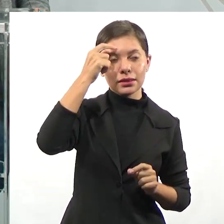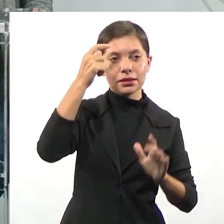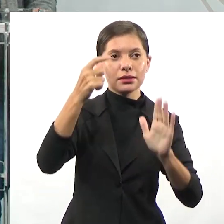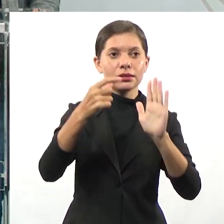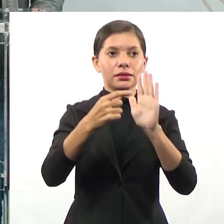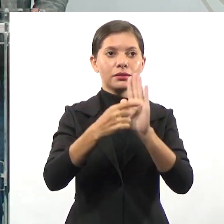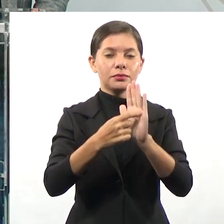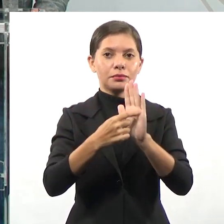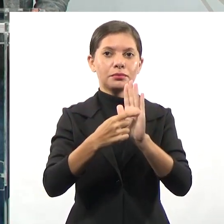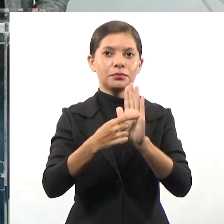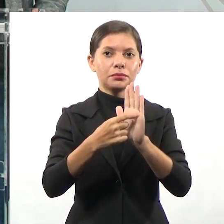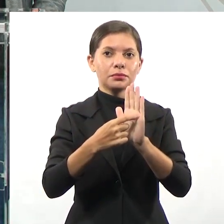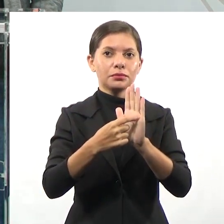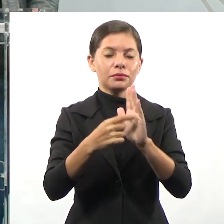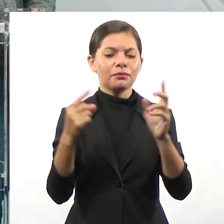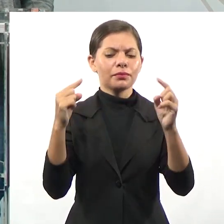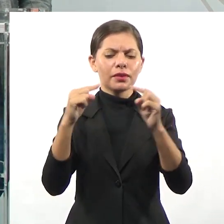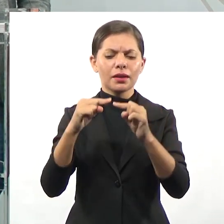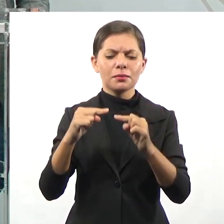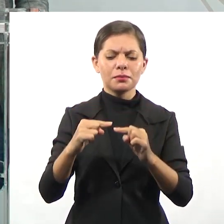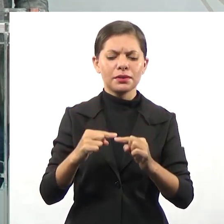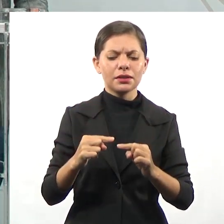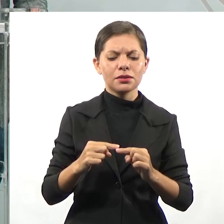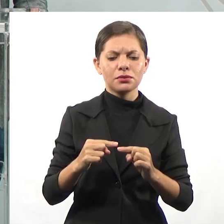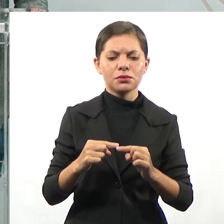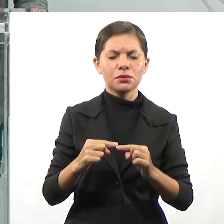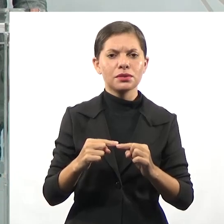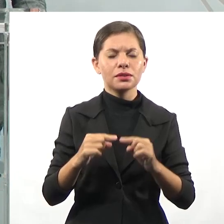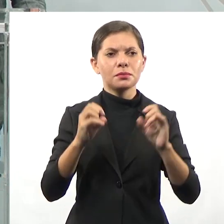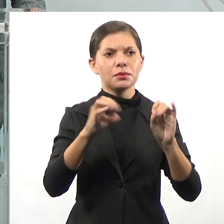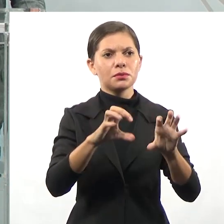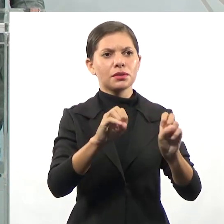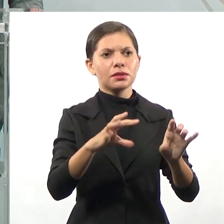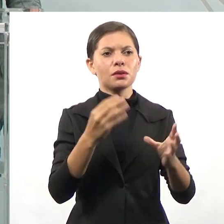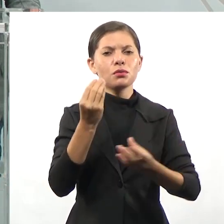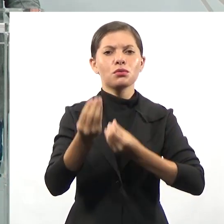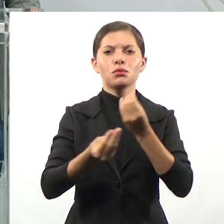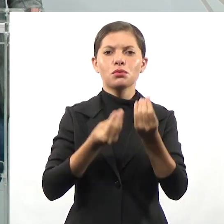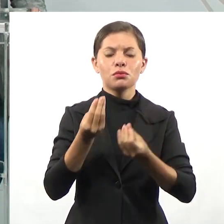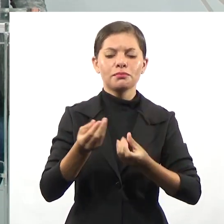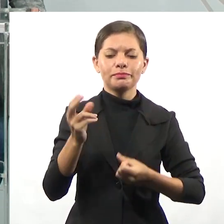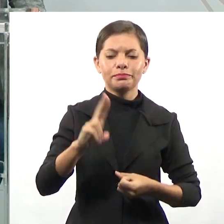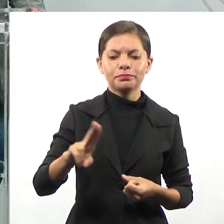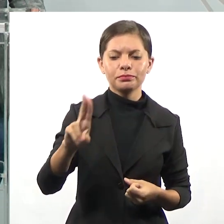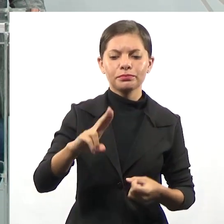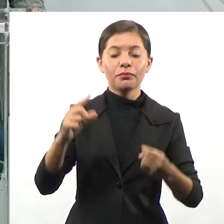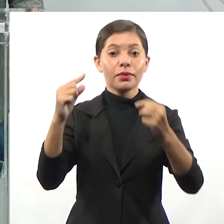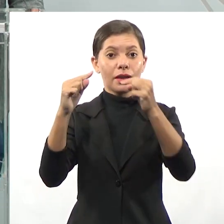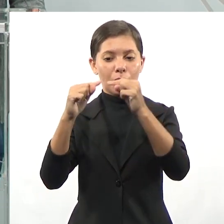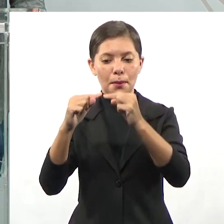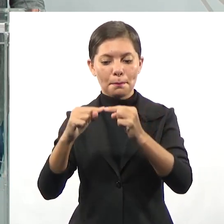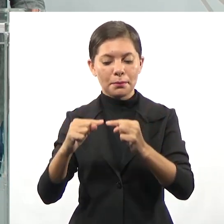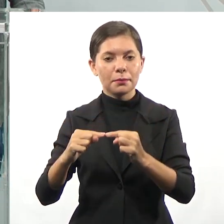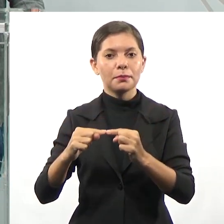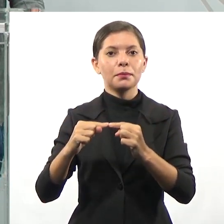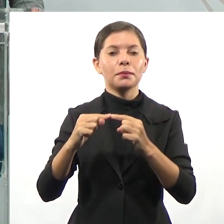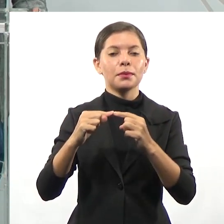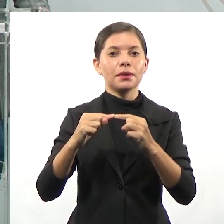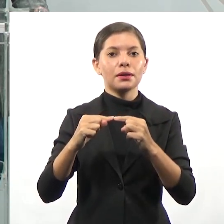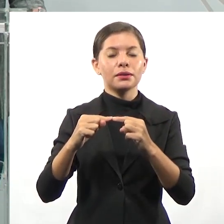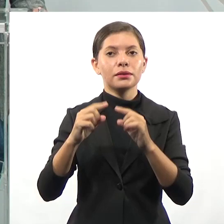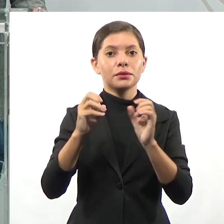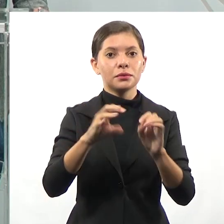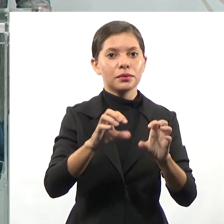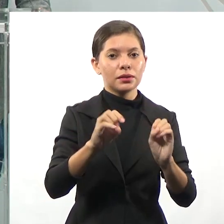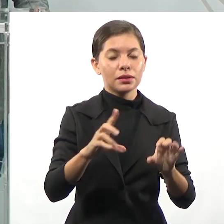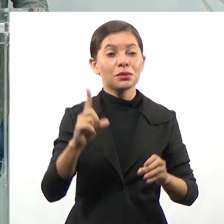tecnologias na educação. Como desafio de, para cada aula, utilizar uma ferramenta diferente para disponibilizar o conteúdo para vocês,